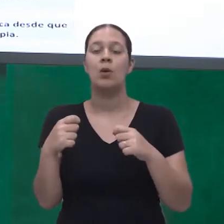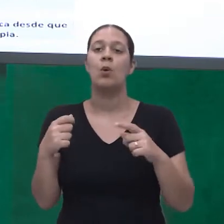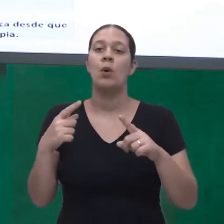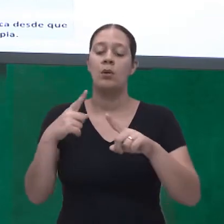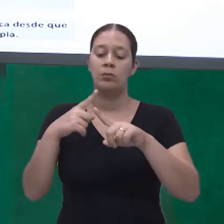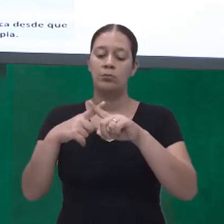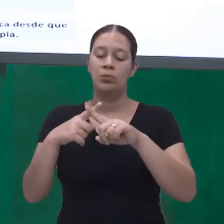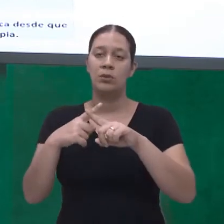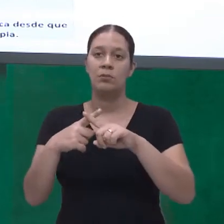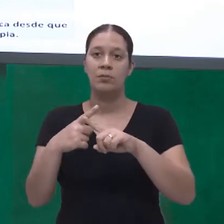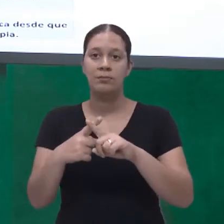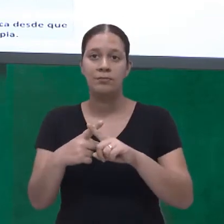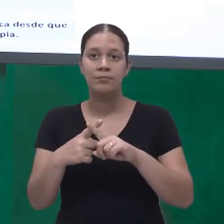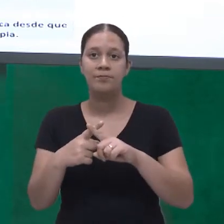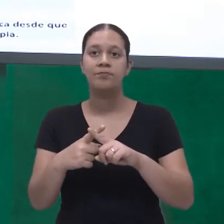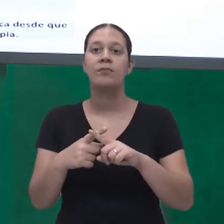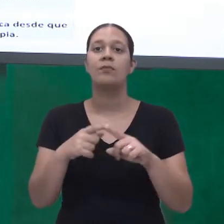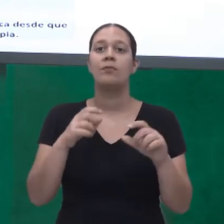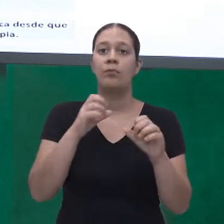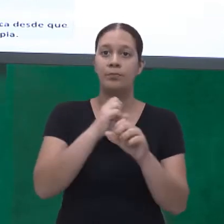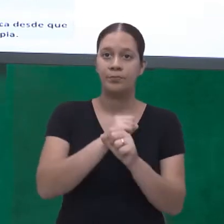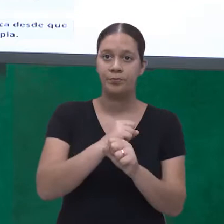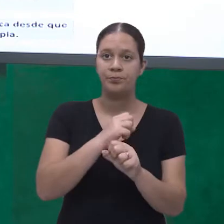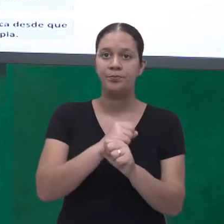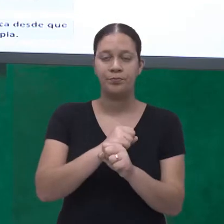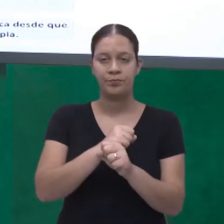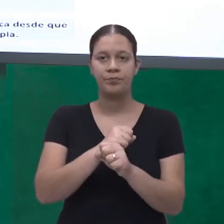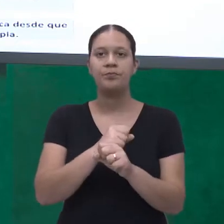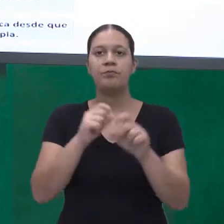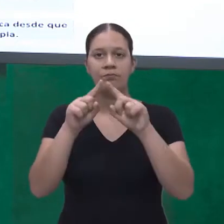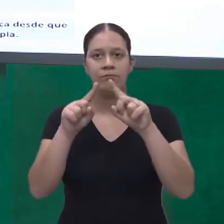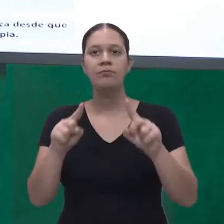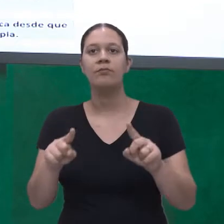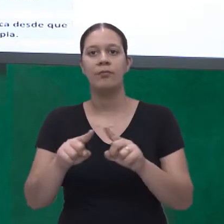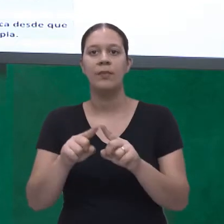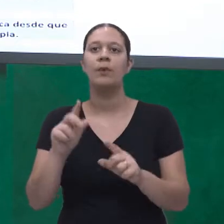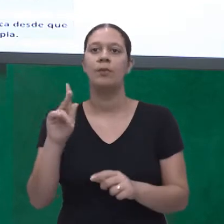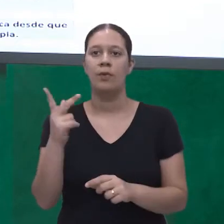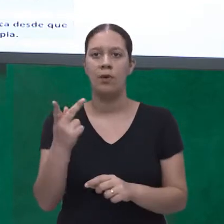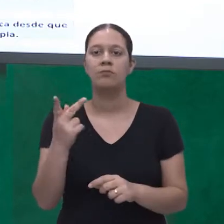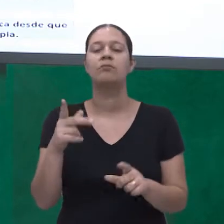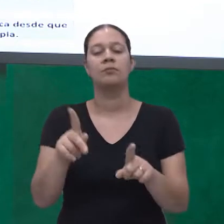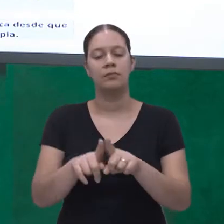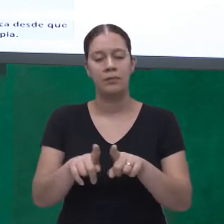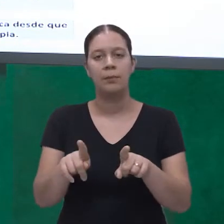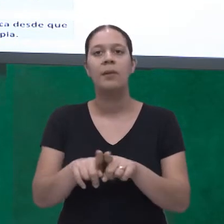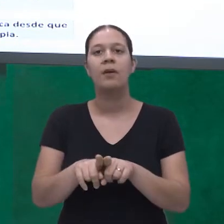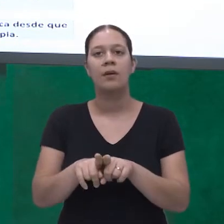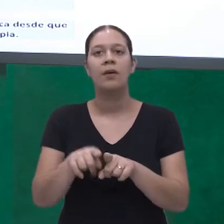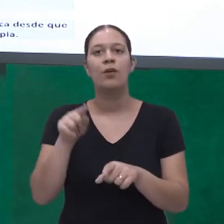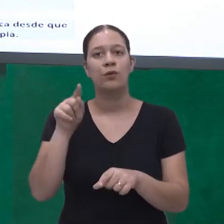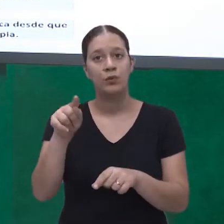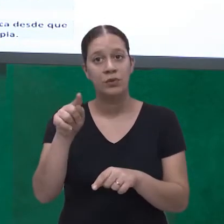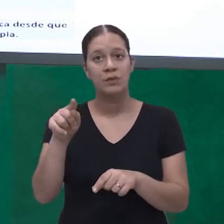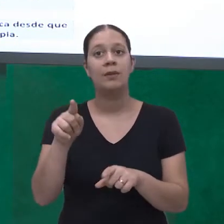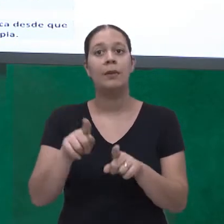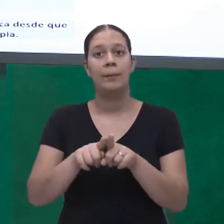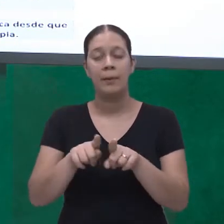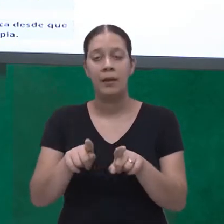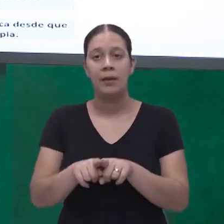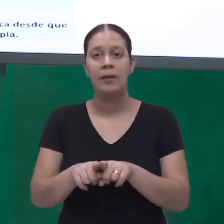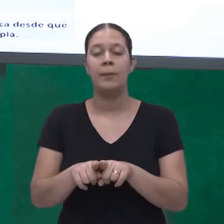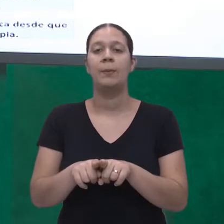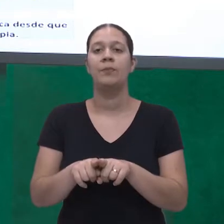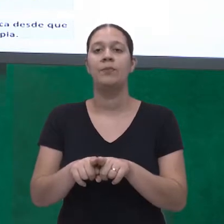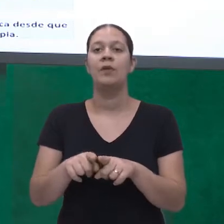multiplicar uma equação termoquímica, o ΔH eu irei multiplicar também. E você também irá. Se a